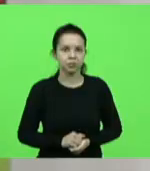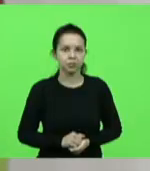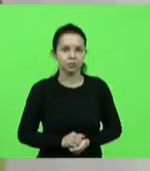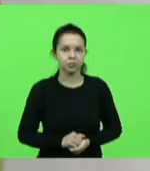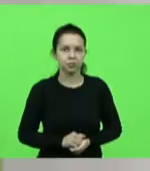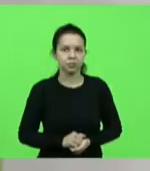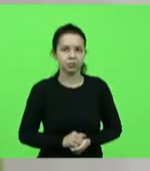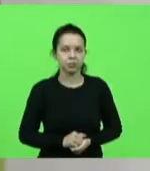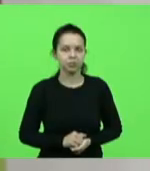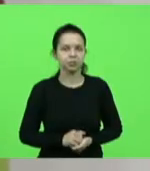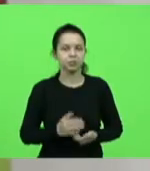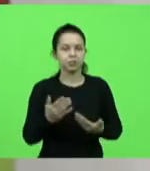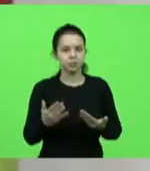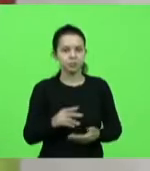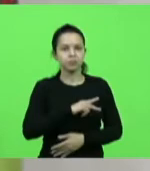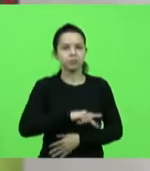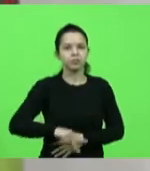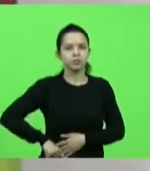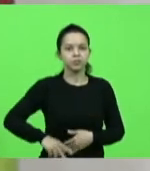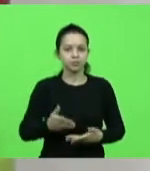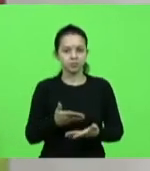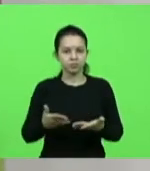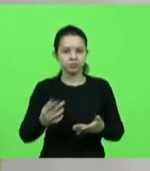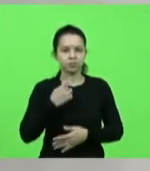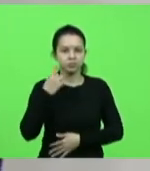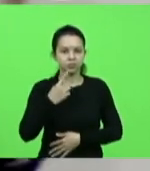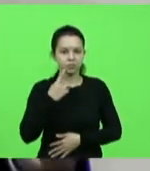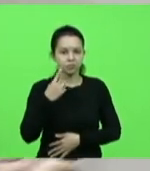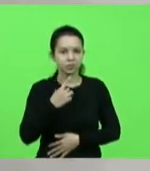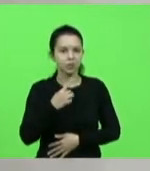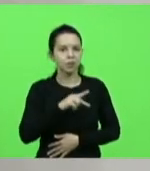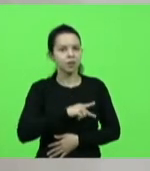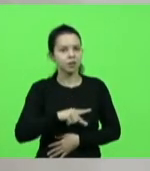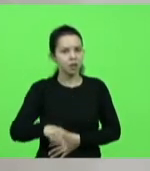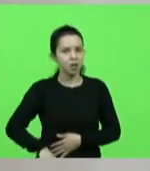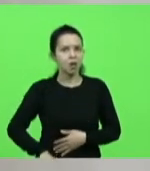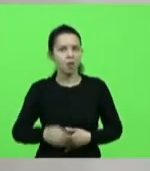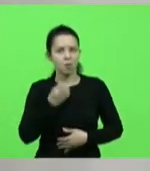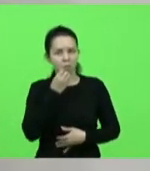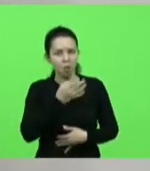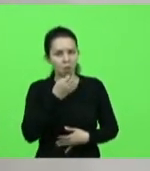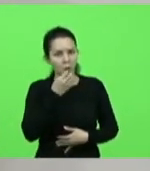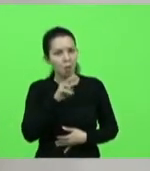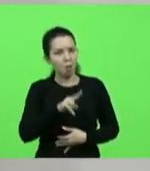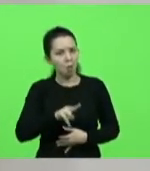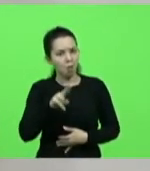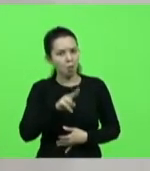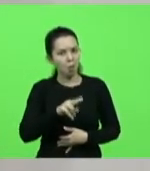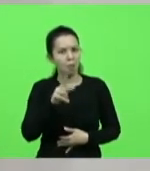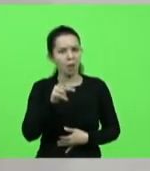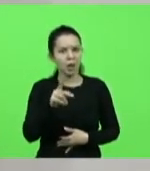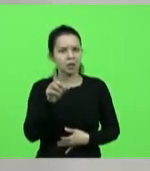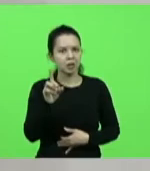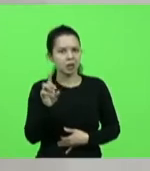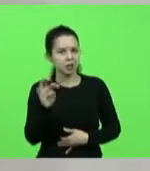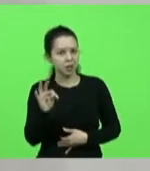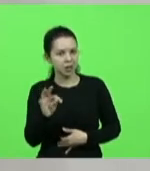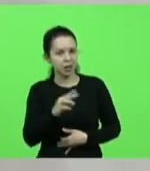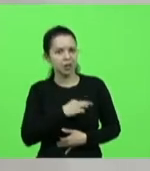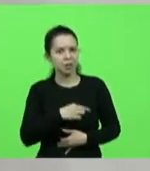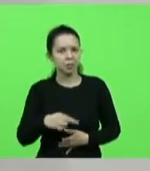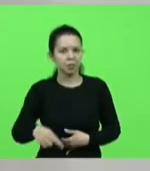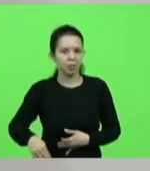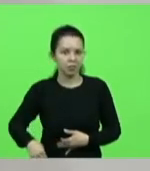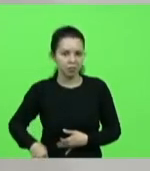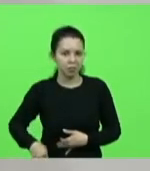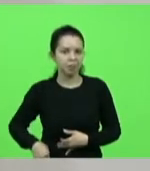Senhor presidente, senhores deputados, presidente, tá bom, estamos usando até o horário do PDT, republicano, né?